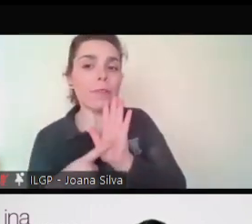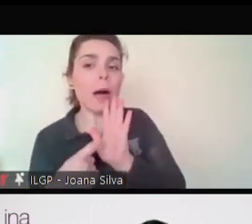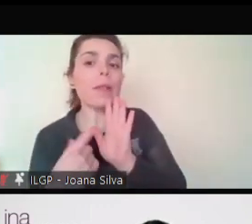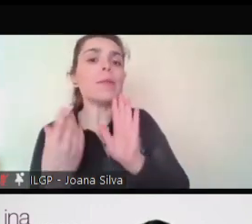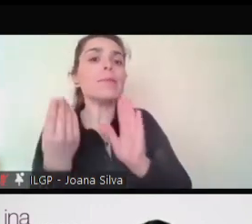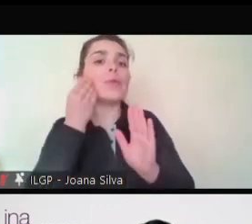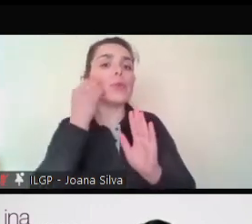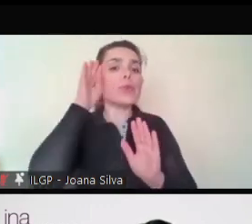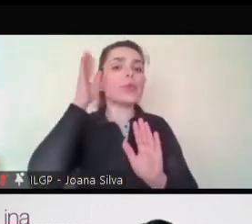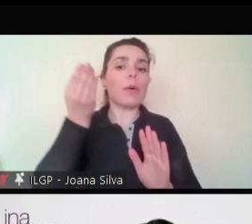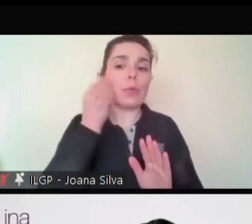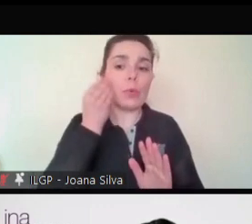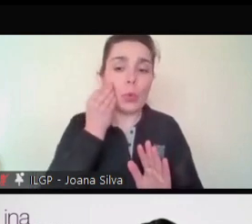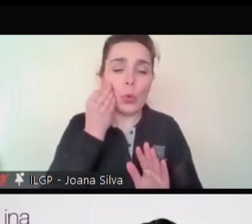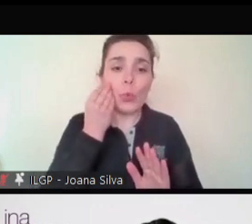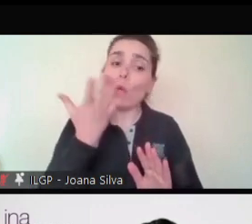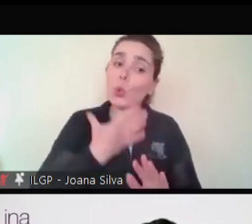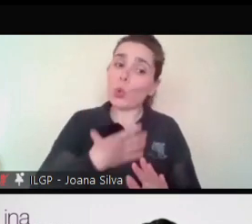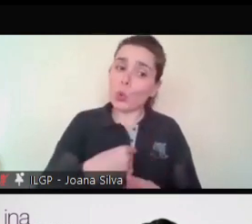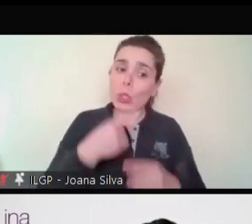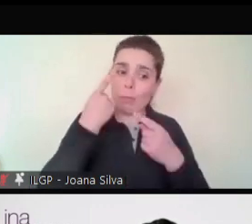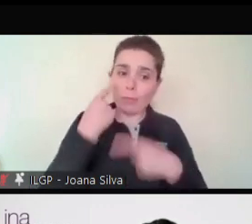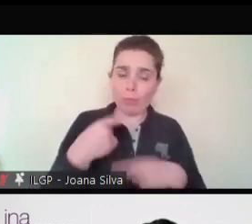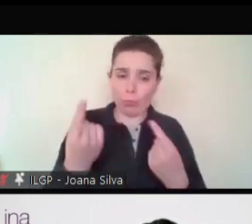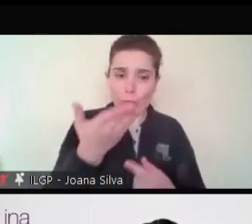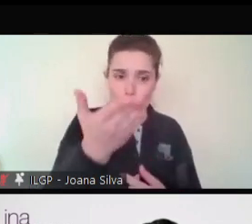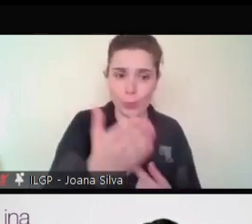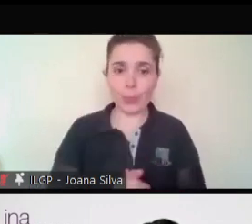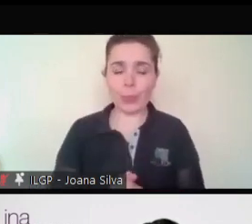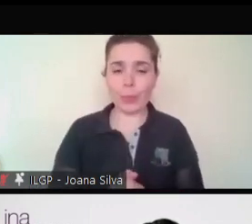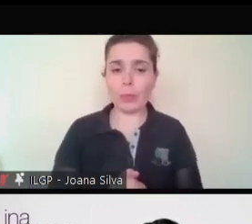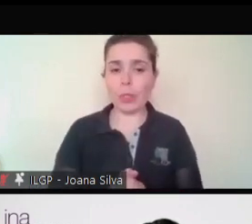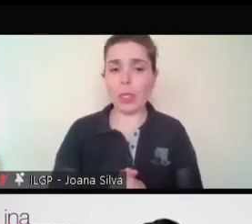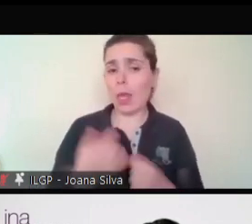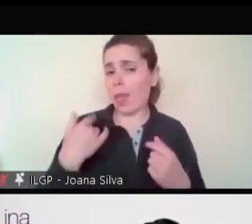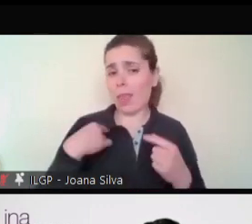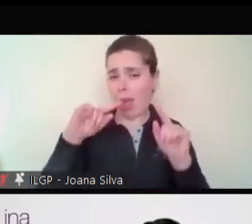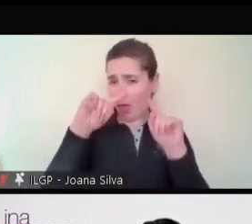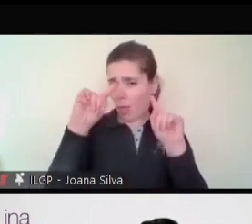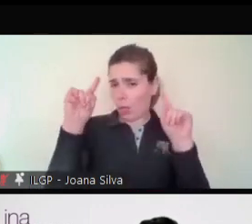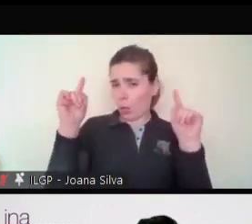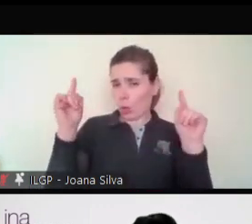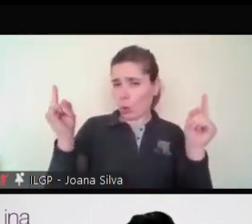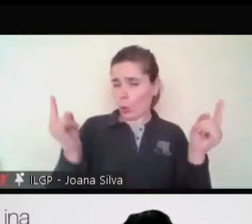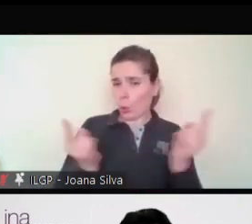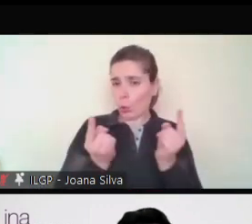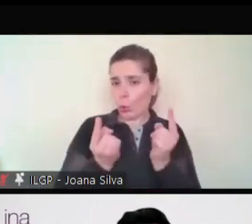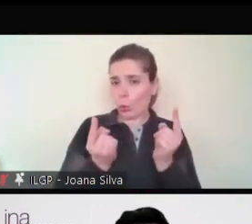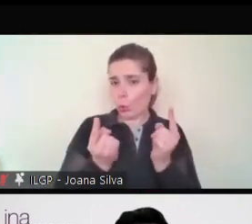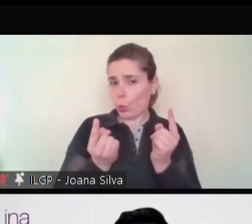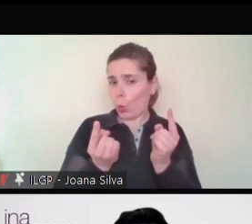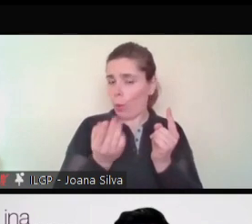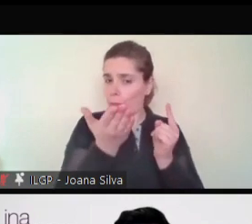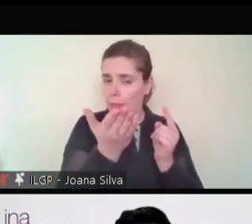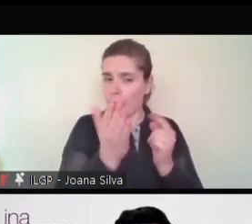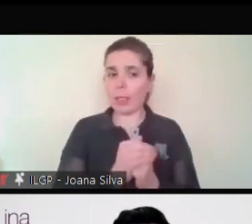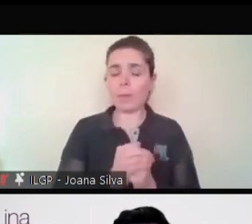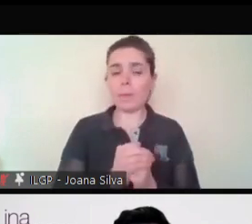competências? Portanto, é isto que eu queria partilhar convosco, essencialmente resumia neste conjunto, neste bloco, que é,